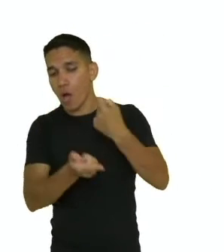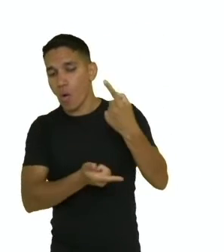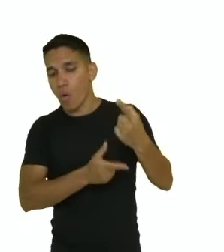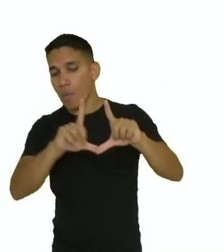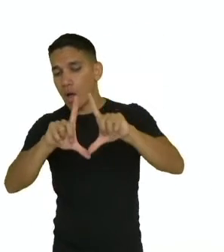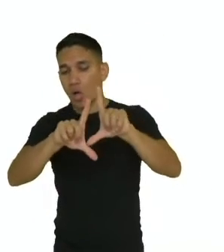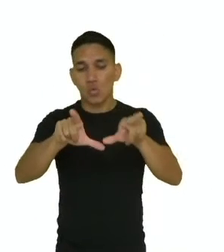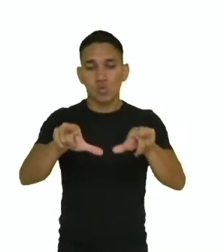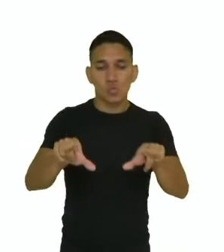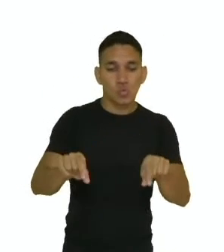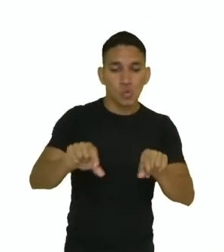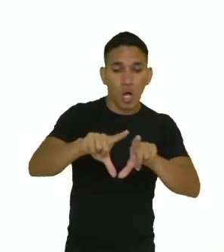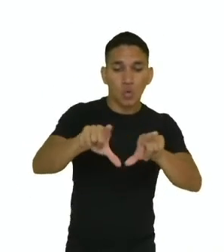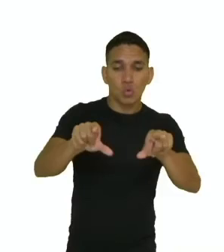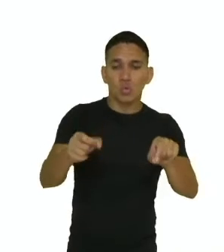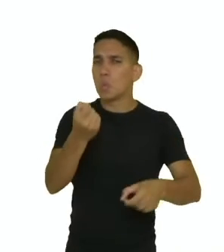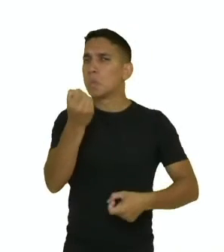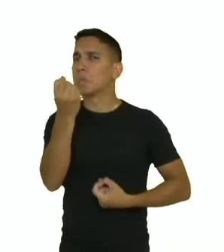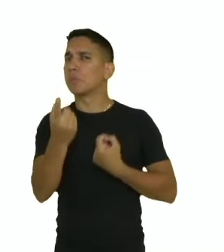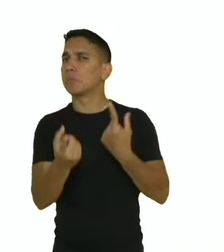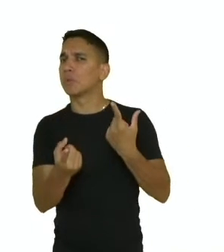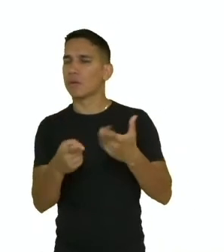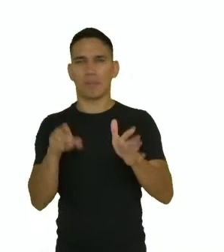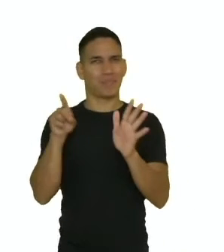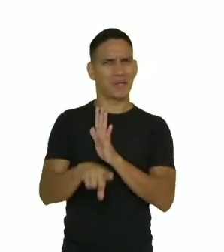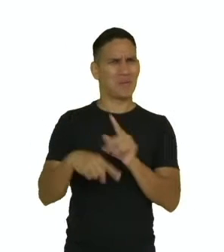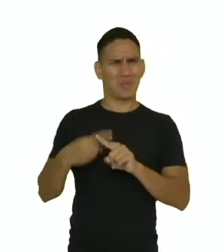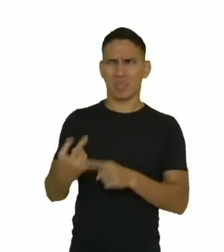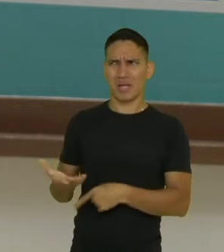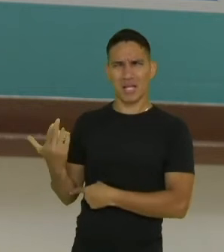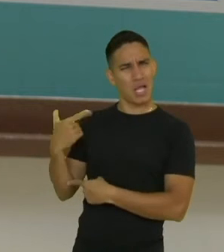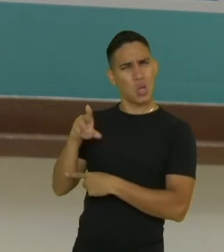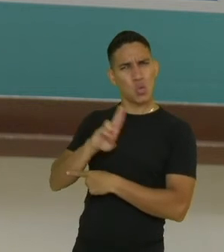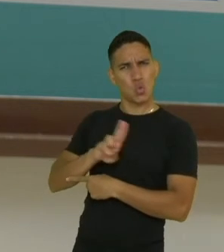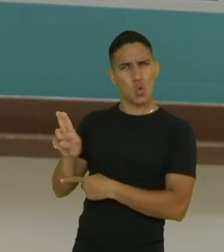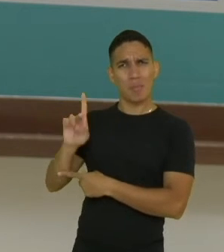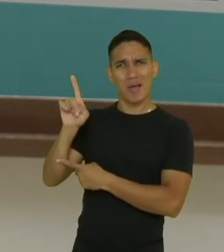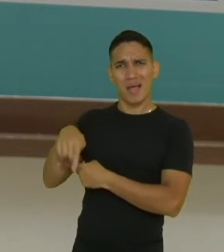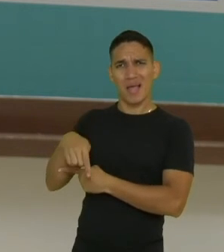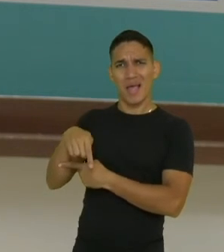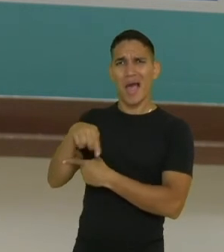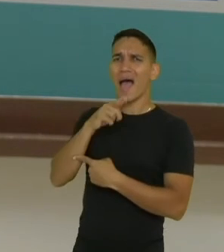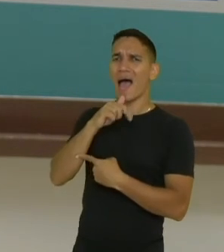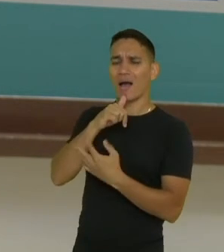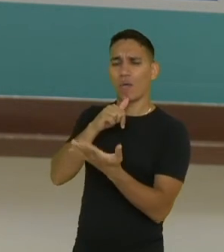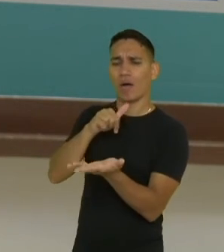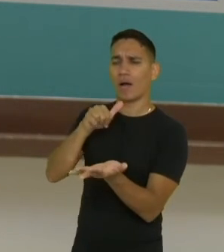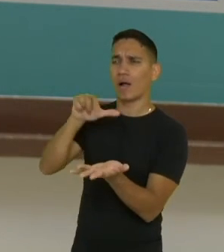lua alguma. A pergunta é, por que o nome do poema é Lua na Água? E quando